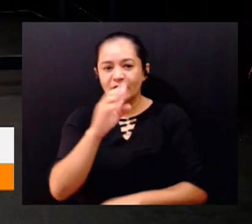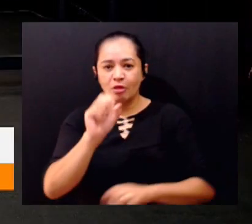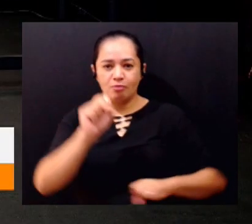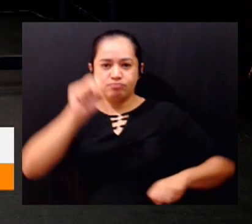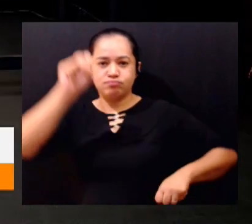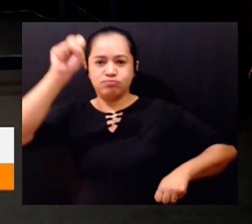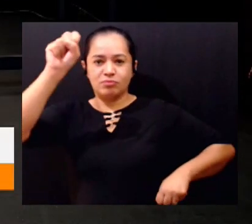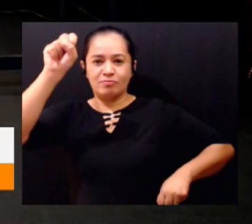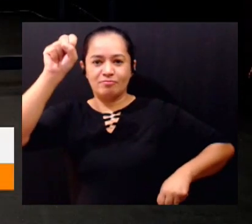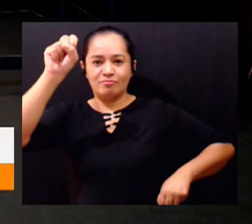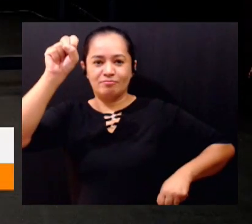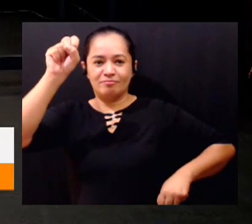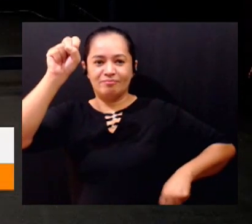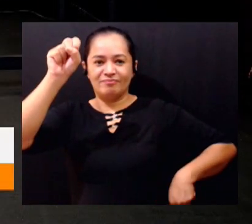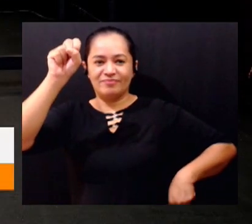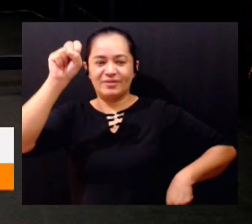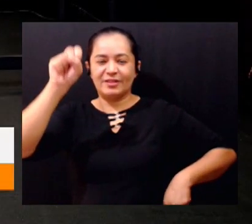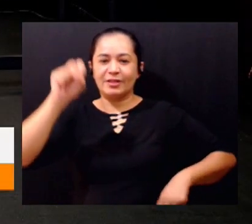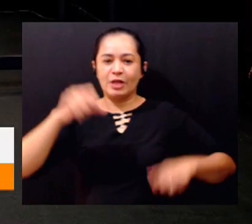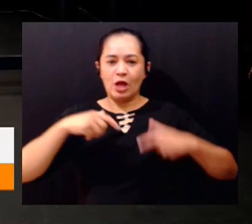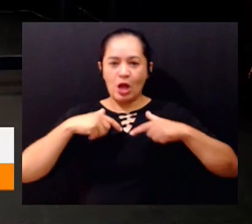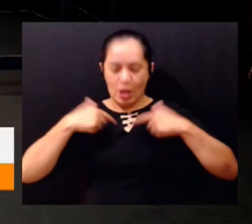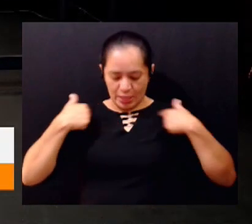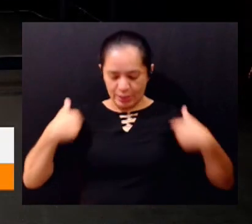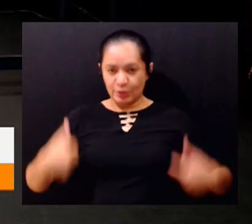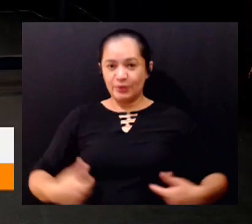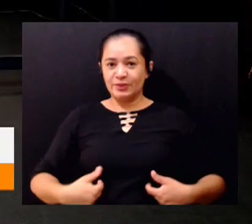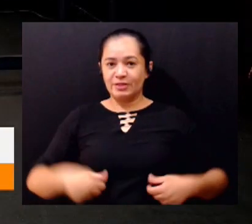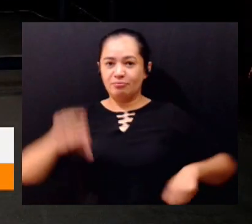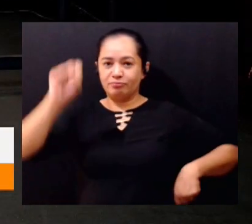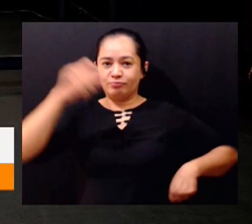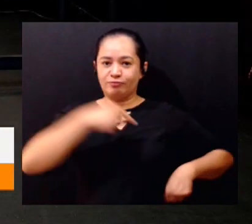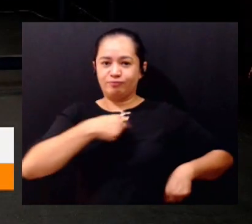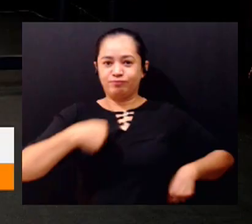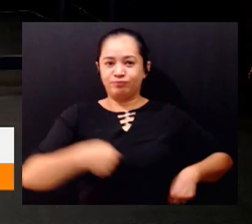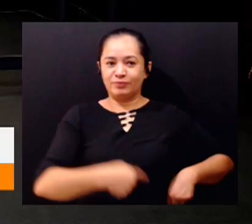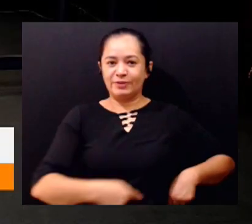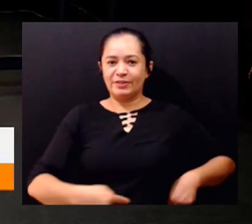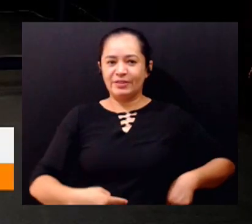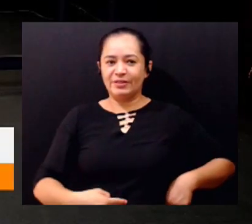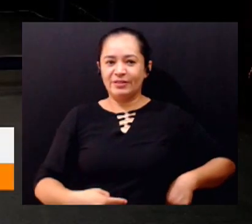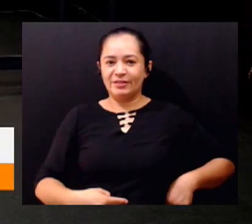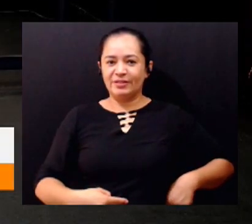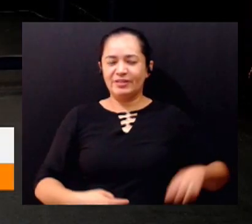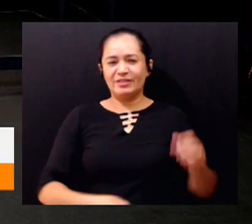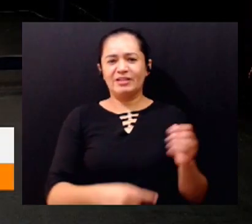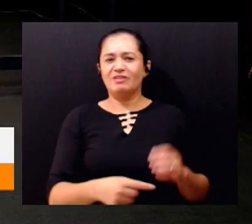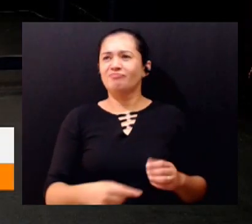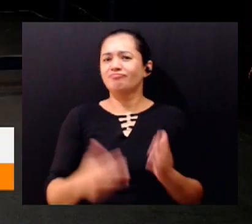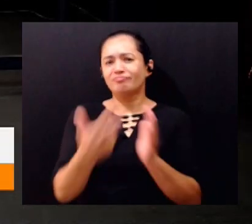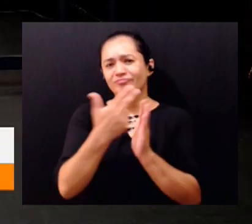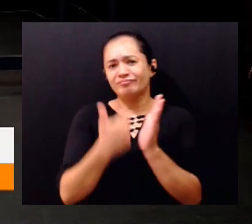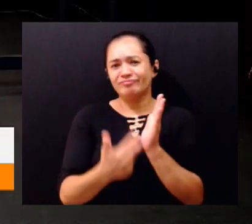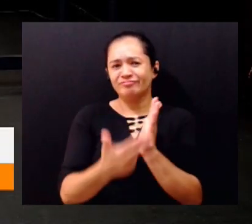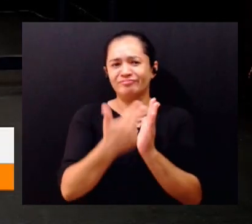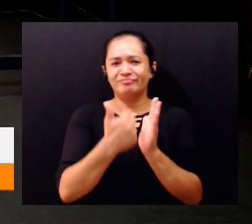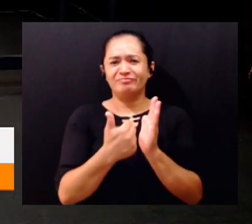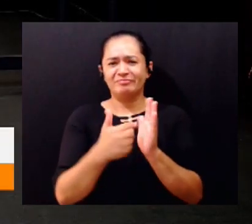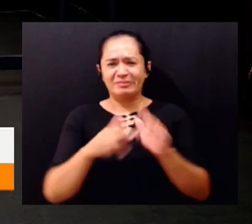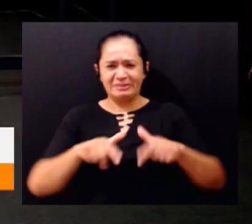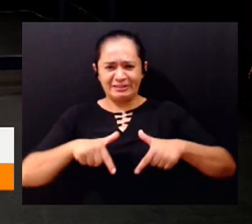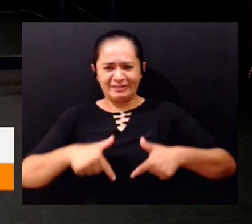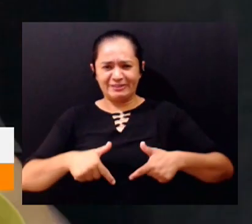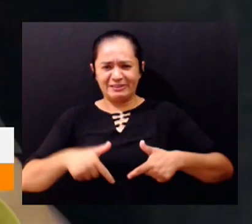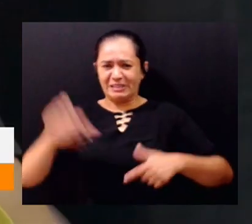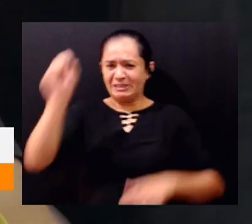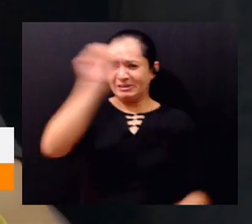eu sempre achei parecido, né? Uma cueca. Então era assim, um desenho super tosco, de uma sunga, e o S era de sunga, e eu ia fazer